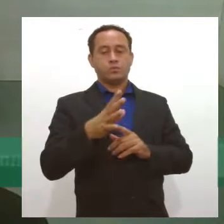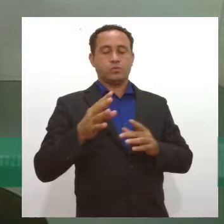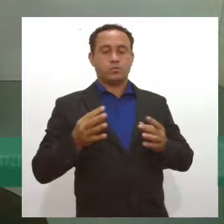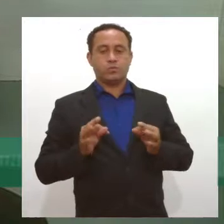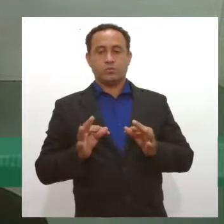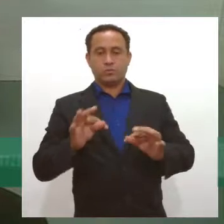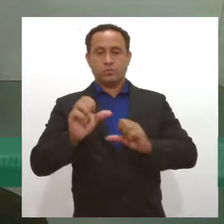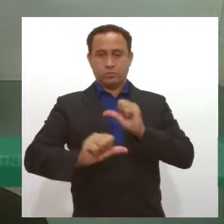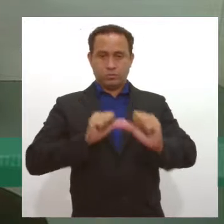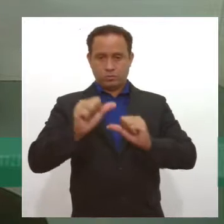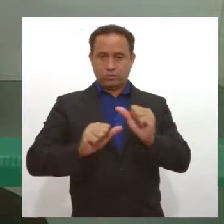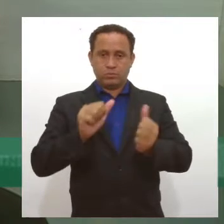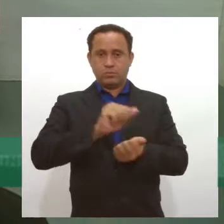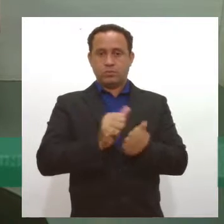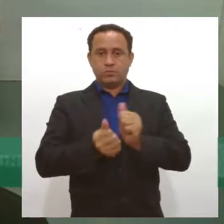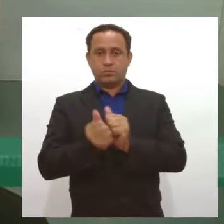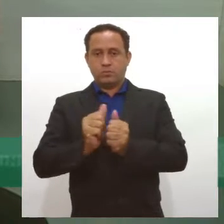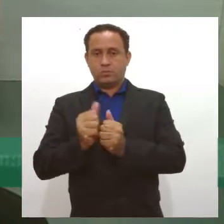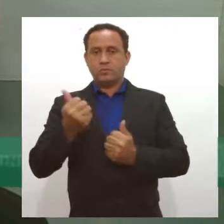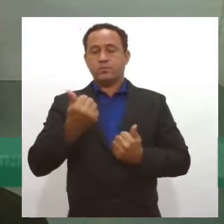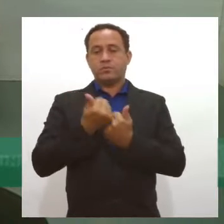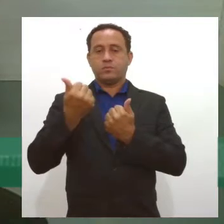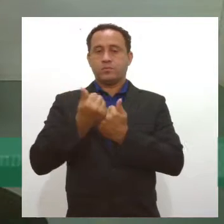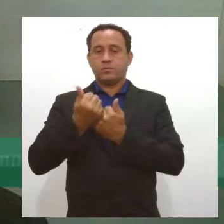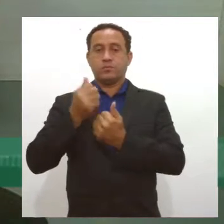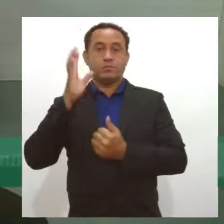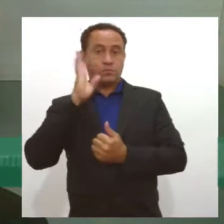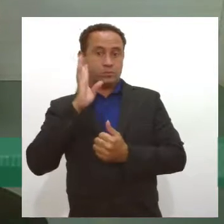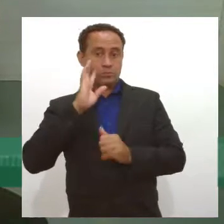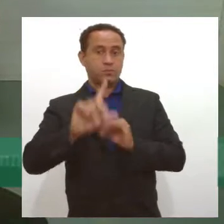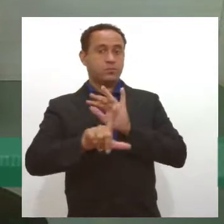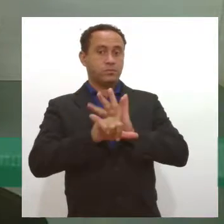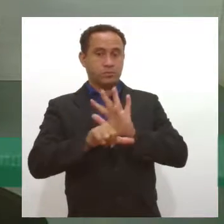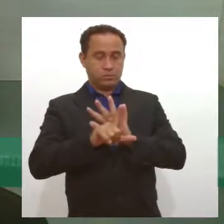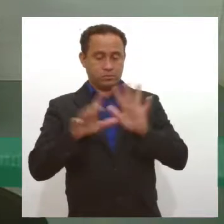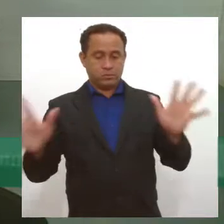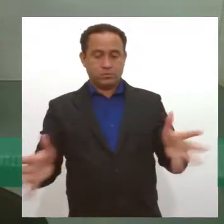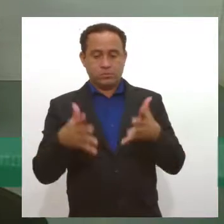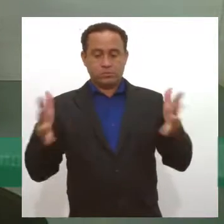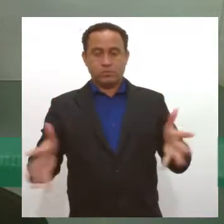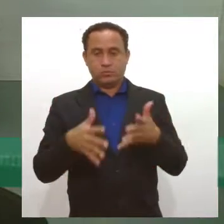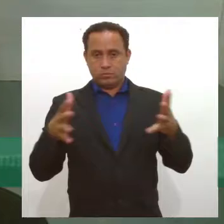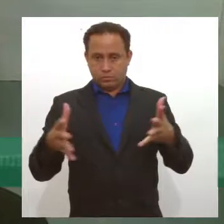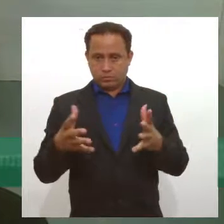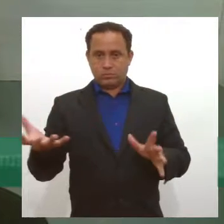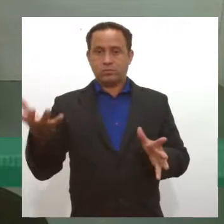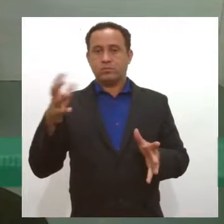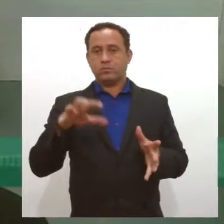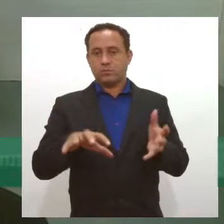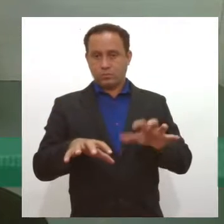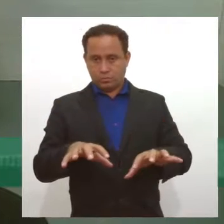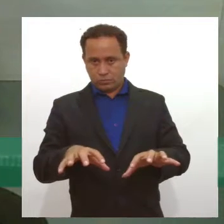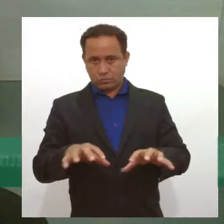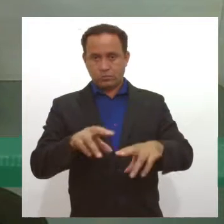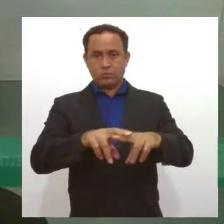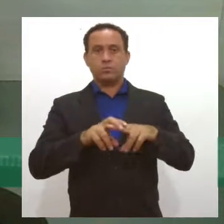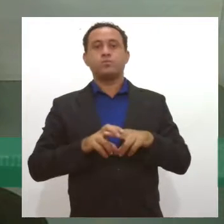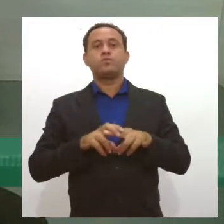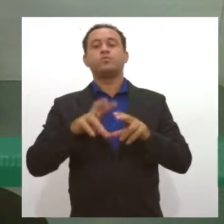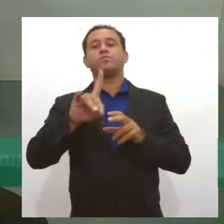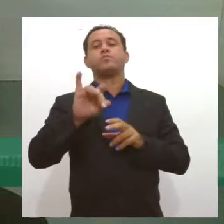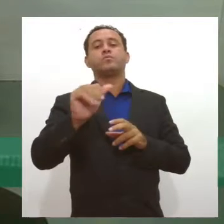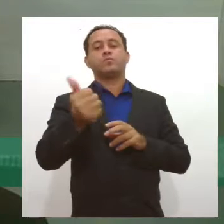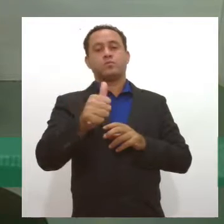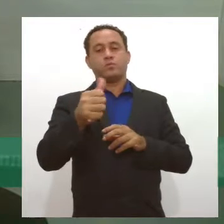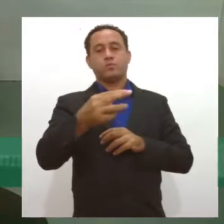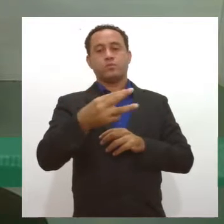essas empresas precisavam de um suporte legal que fomentasse o ambiente em que elas estão inseridas. Por isso, no dia 11